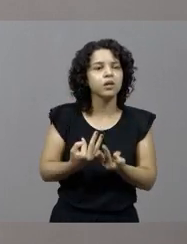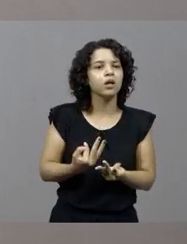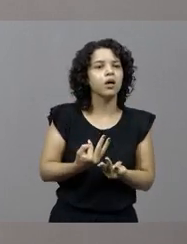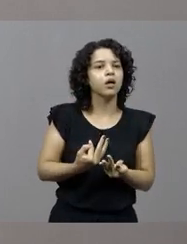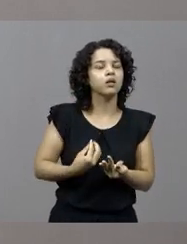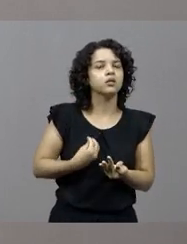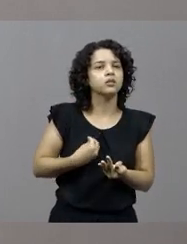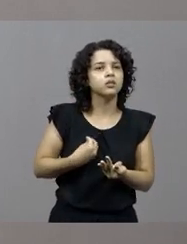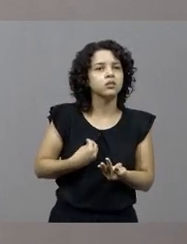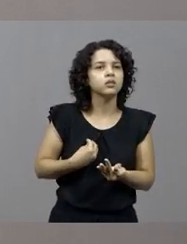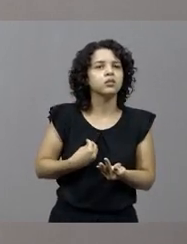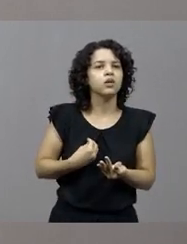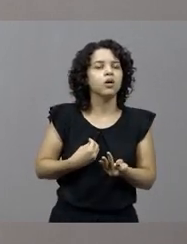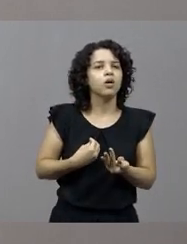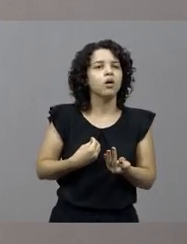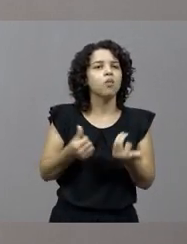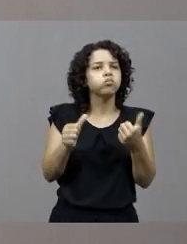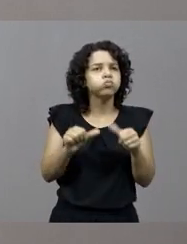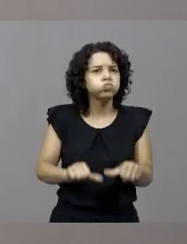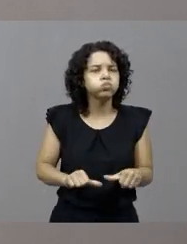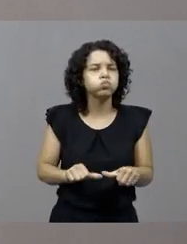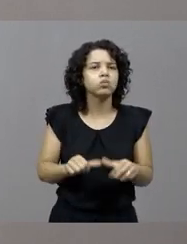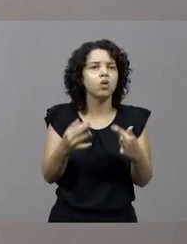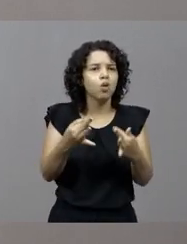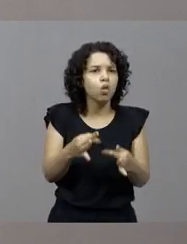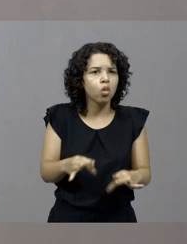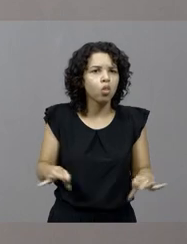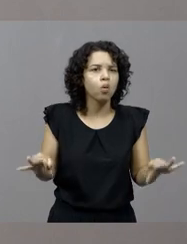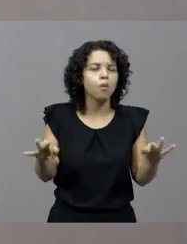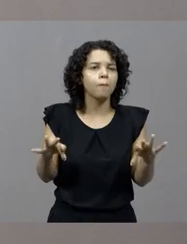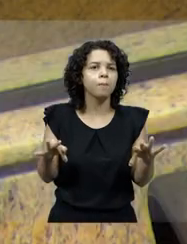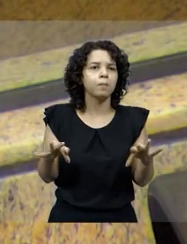cruel de todas as dores. O deputado Bruno pediu uma parte.